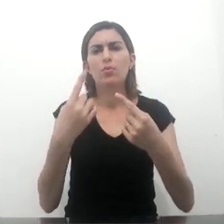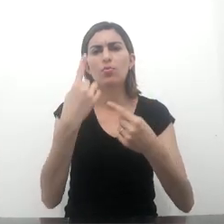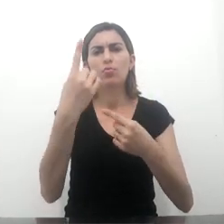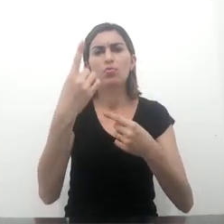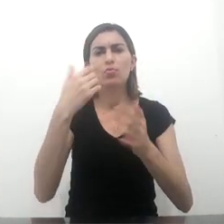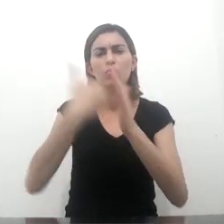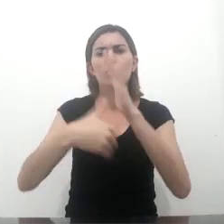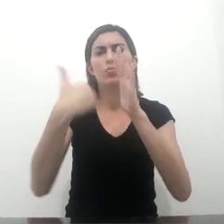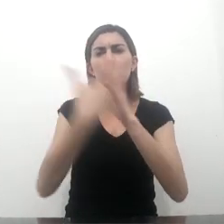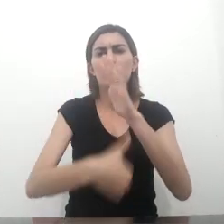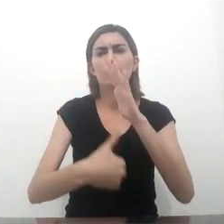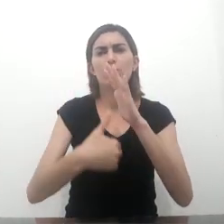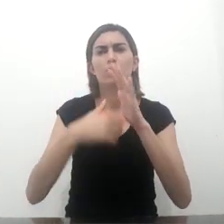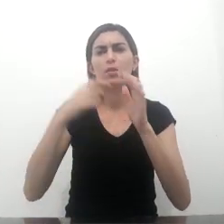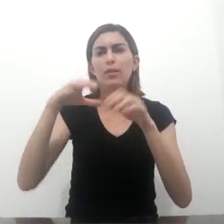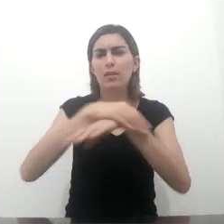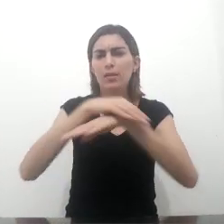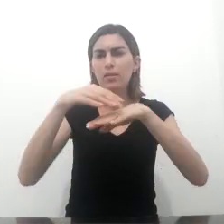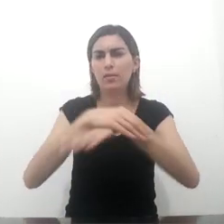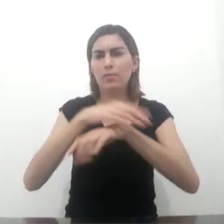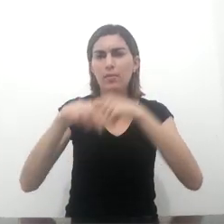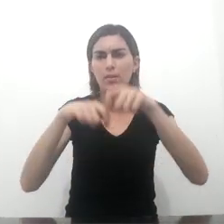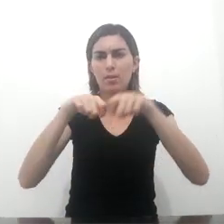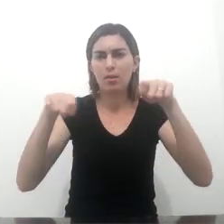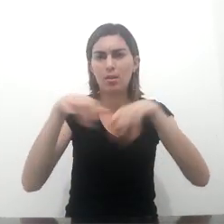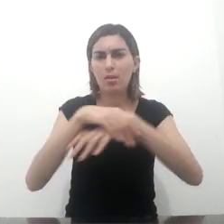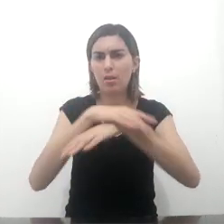um desconto, um tênis